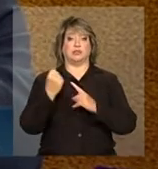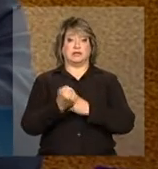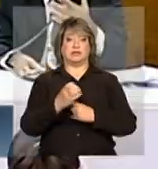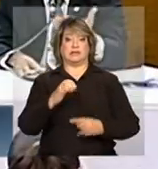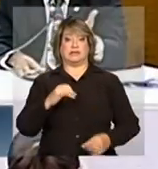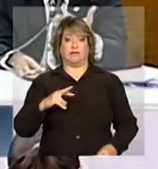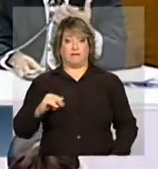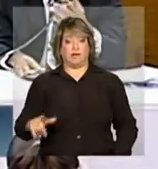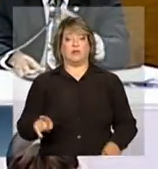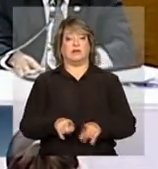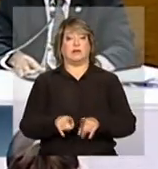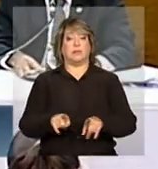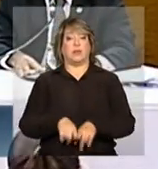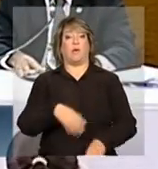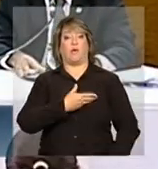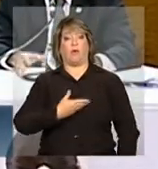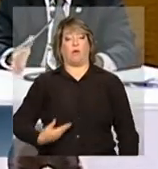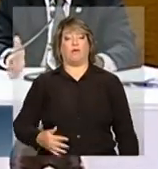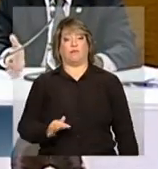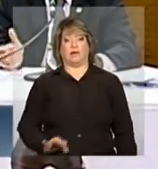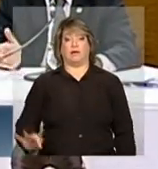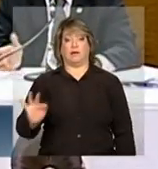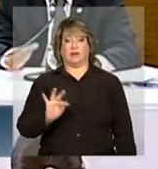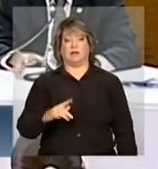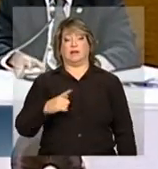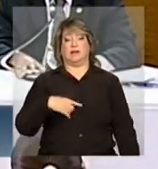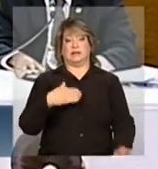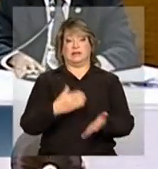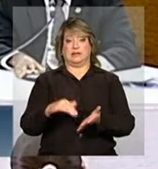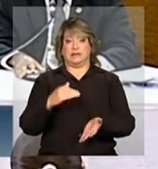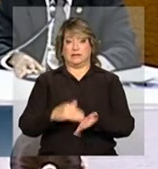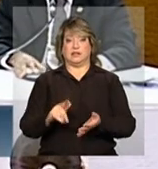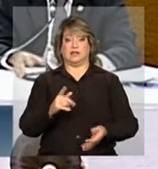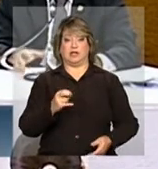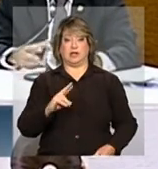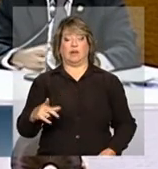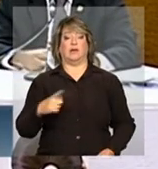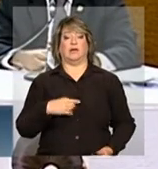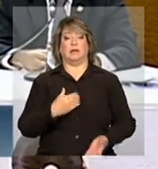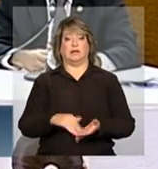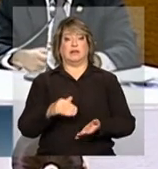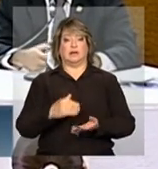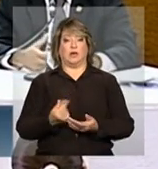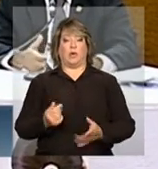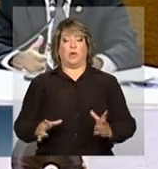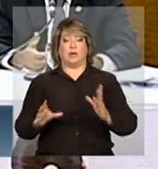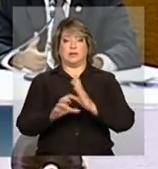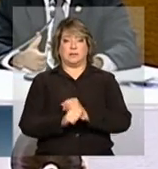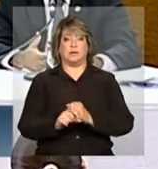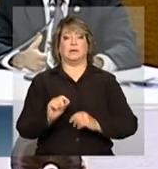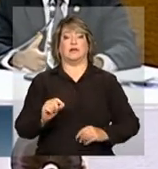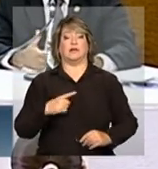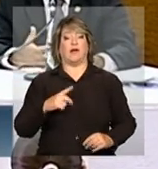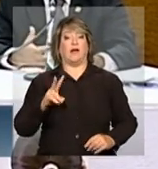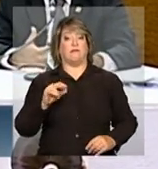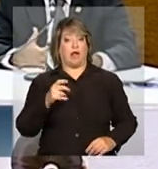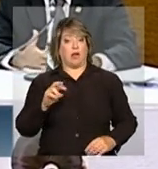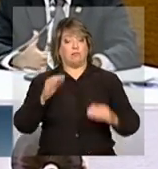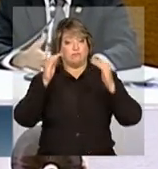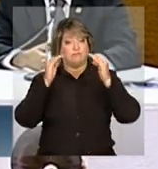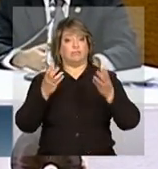civil, e o governo federal, a Secretaria-Geral, a Secretaria de Orçamento, valorizaram muito esse processo